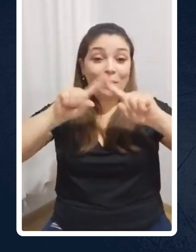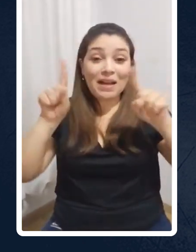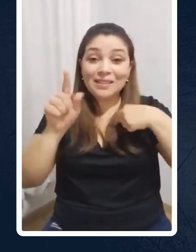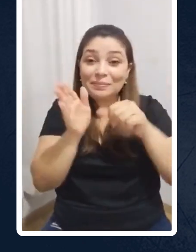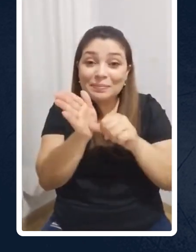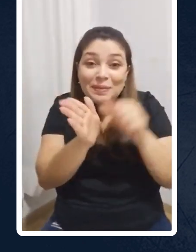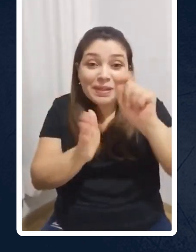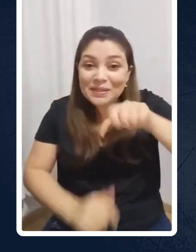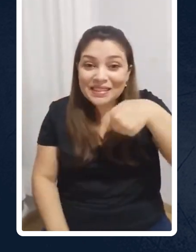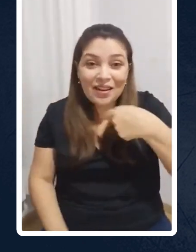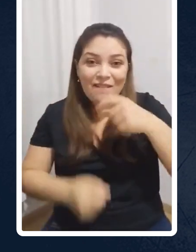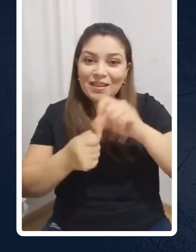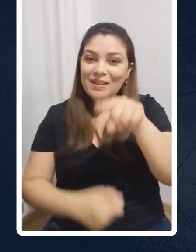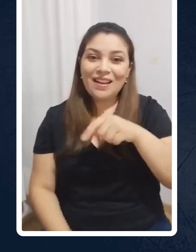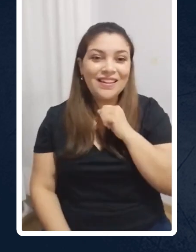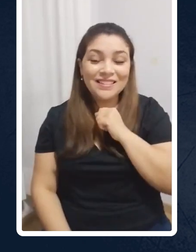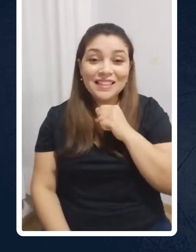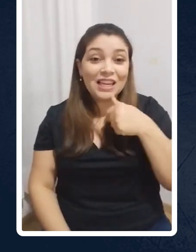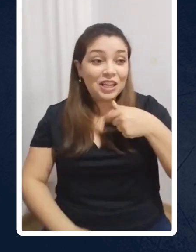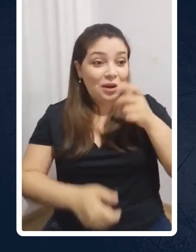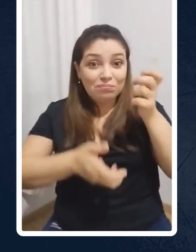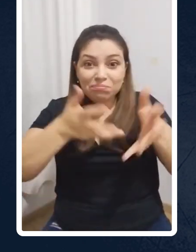passei a fazer para os outros 3 filhos também.